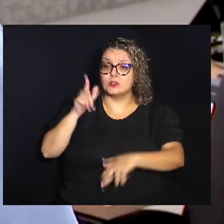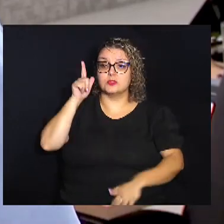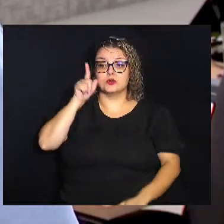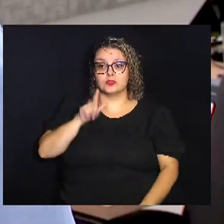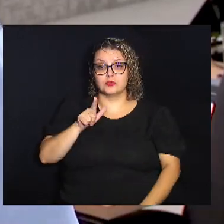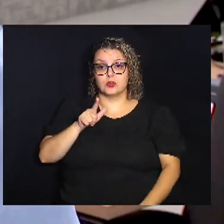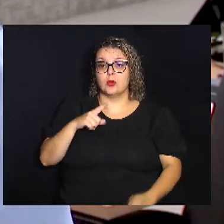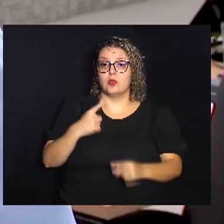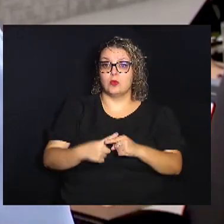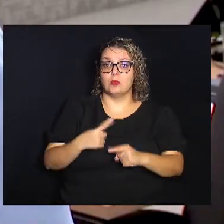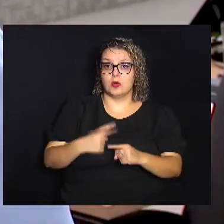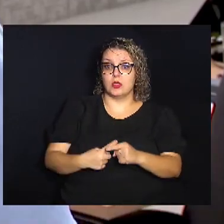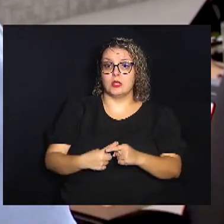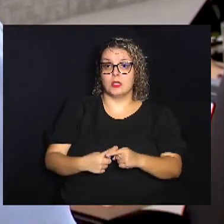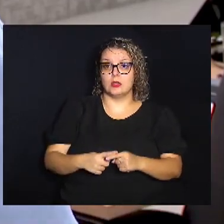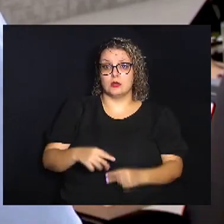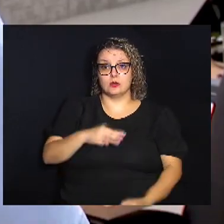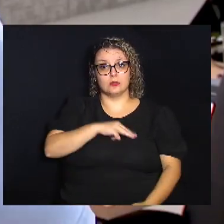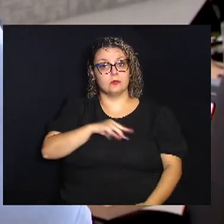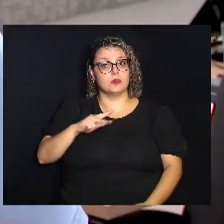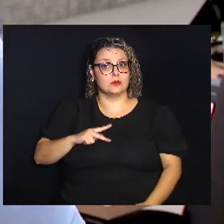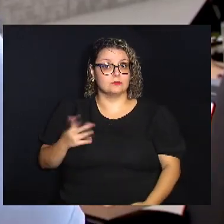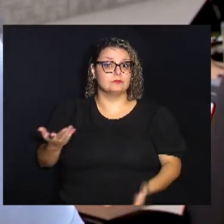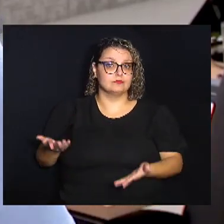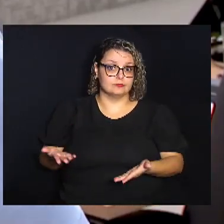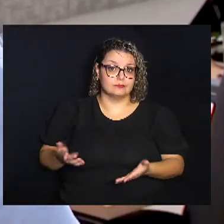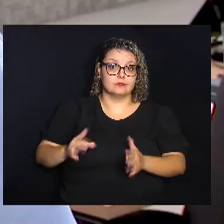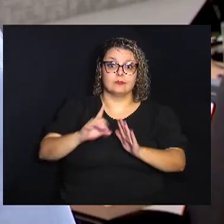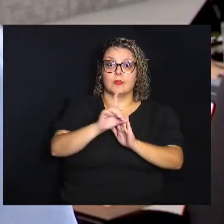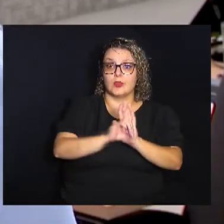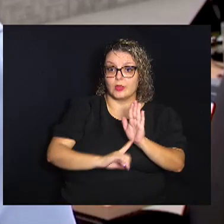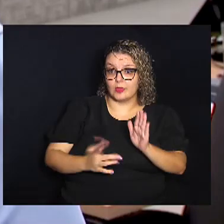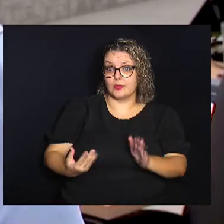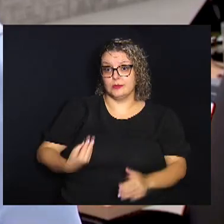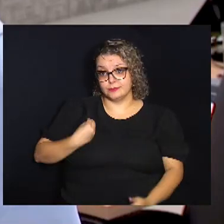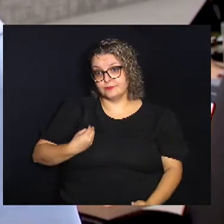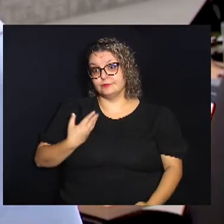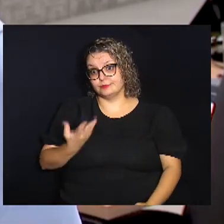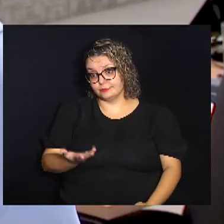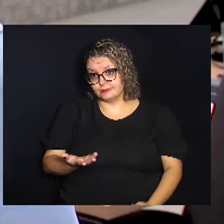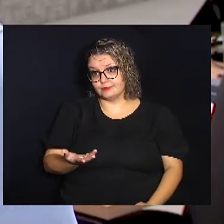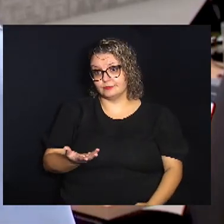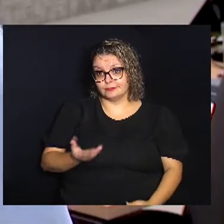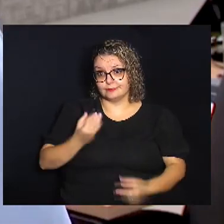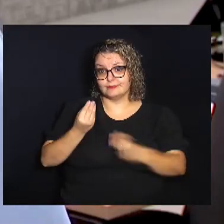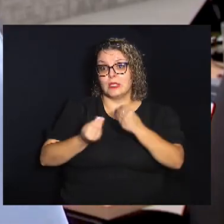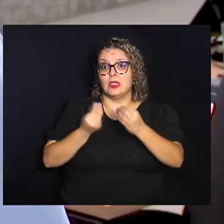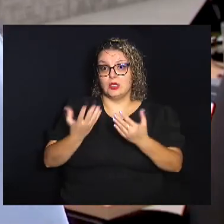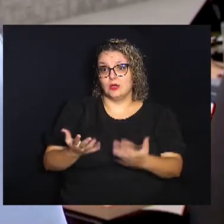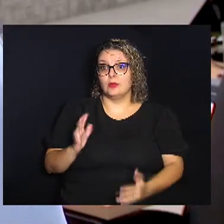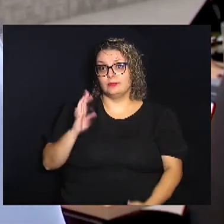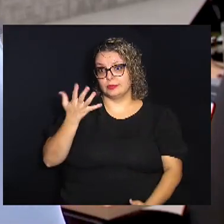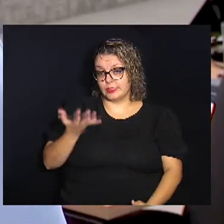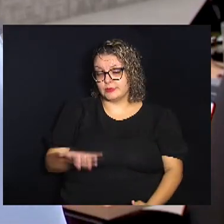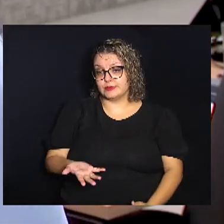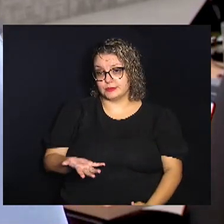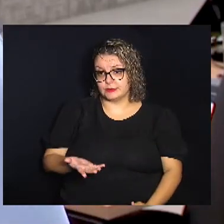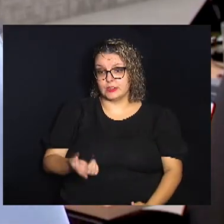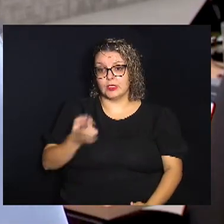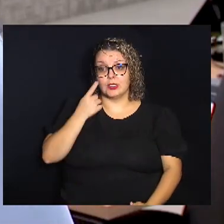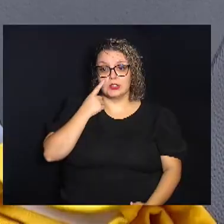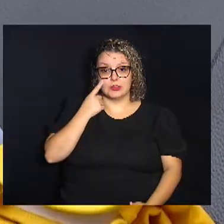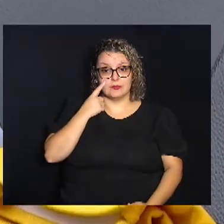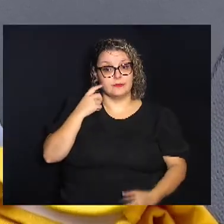porque entram no Ministério Público, ou seja, é um direito à vida, né? Como que isso está acontecendo? Então a gente vê isso com